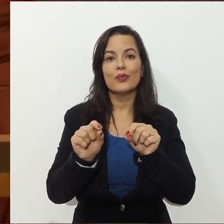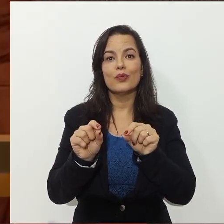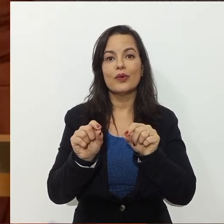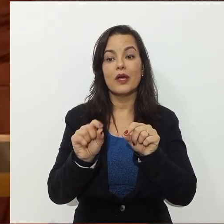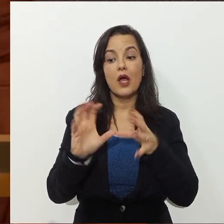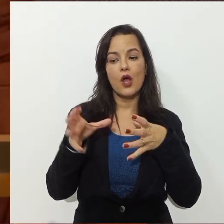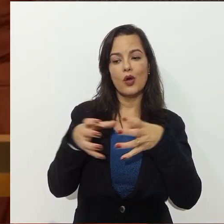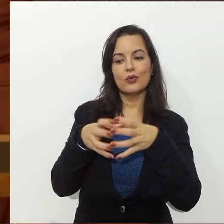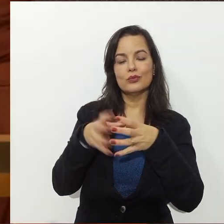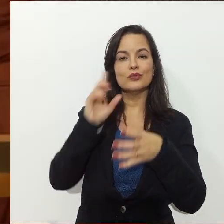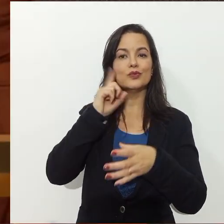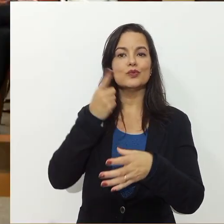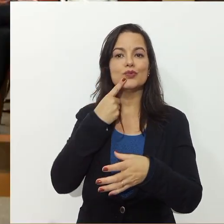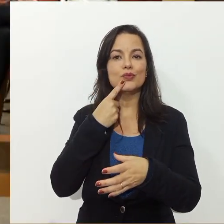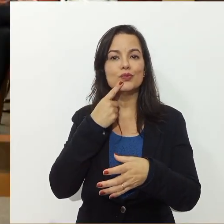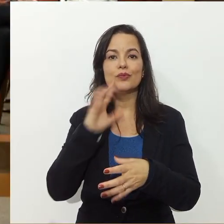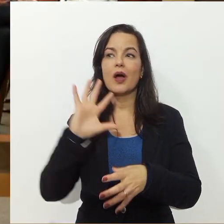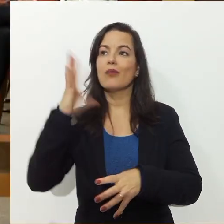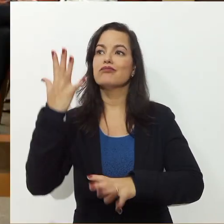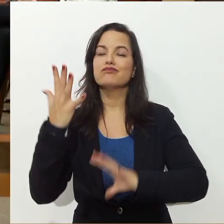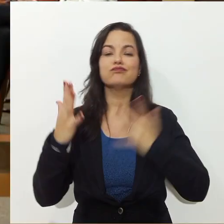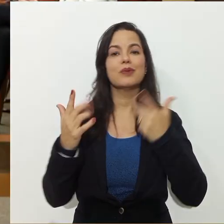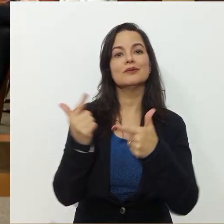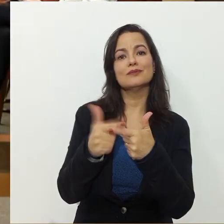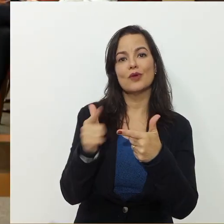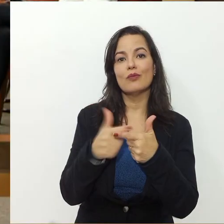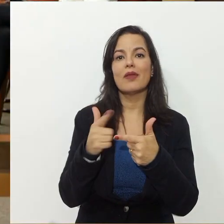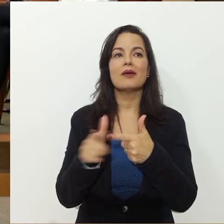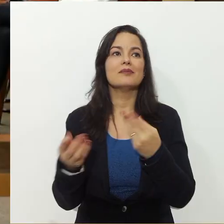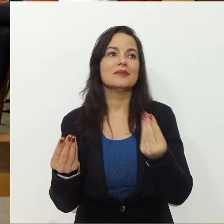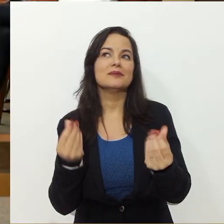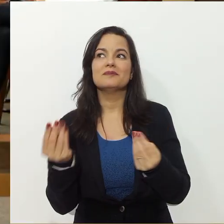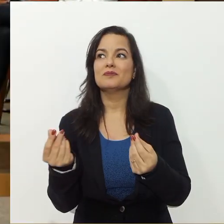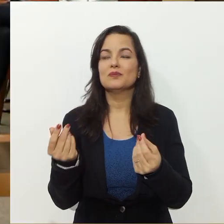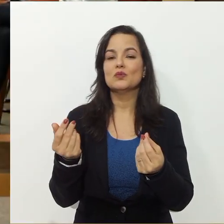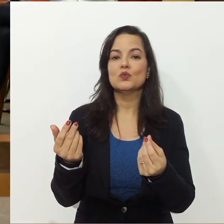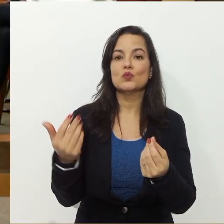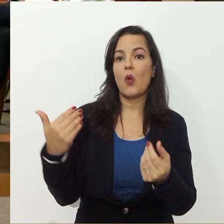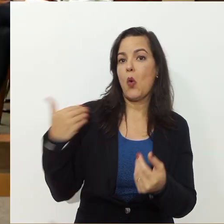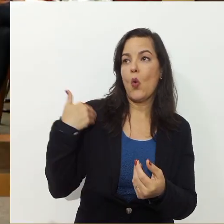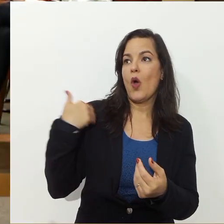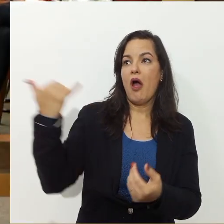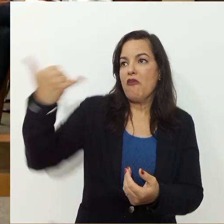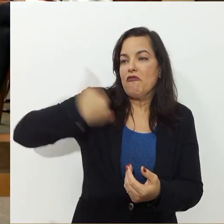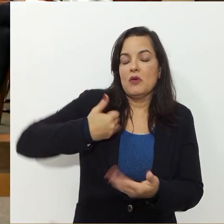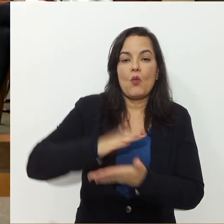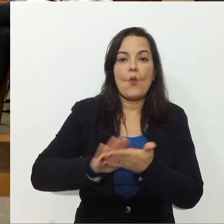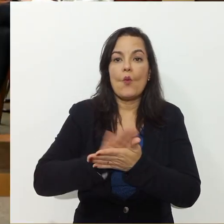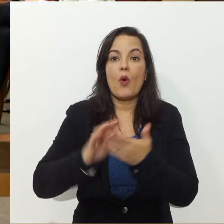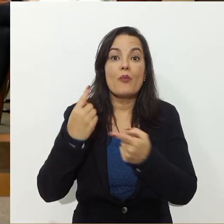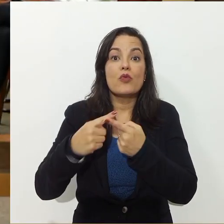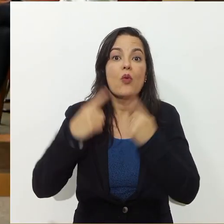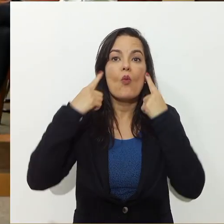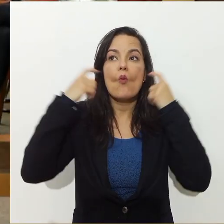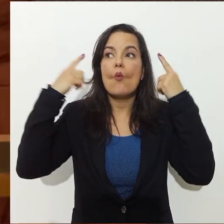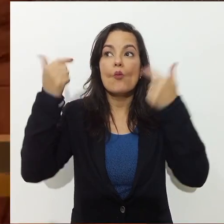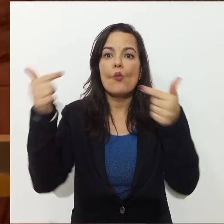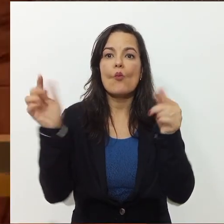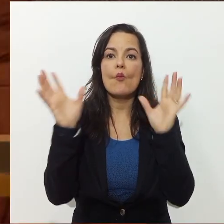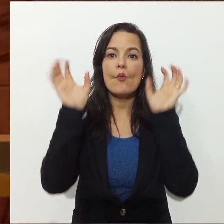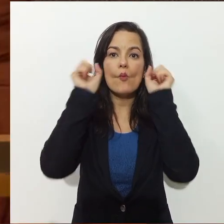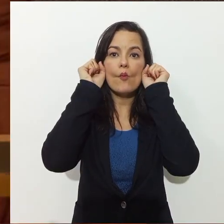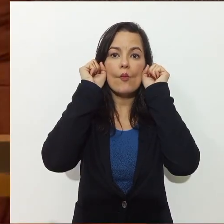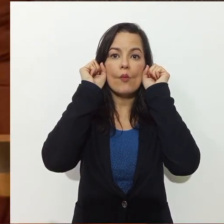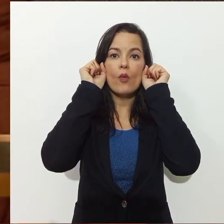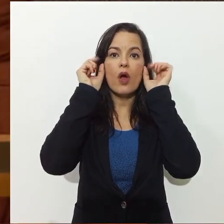de lado, principalmente em situações de emergência. É verdade. E aí, estamos em 2025, né, onde muito se